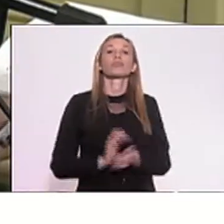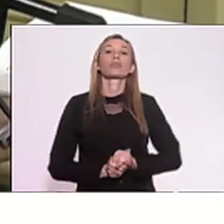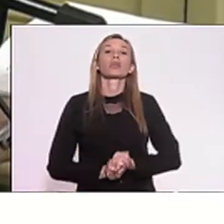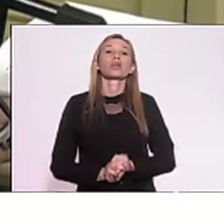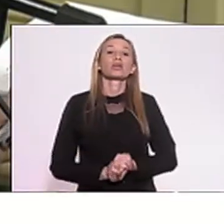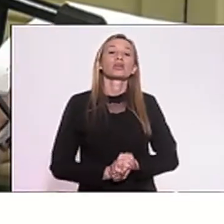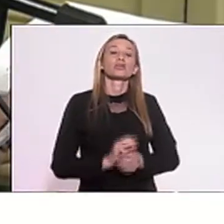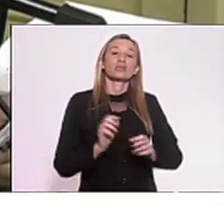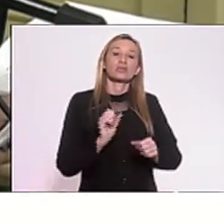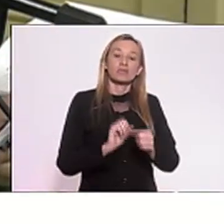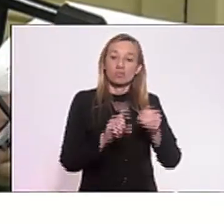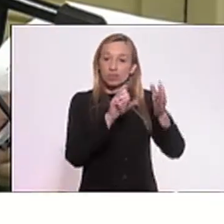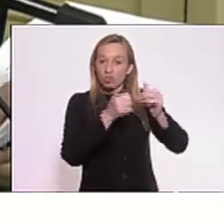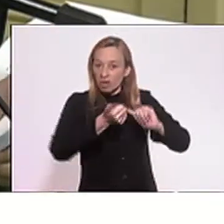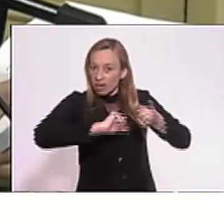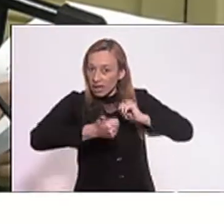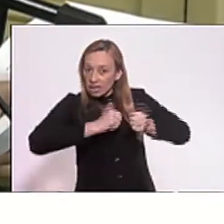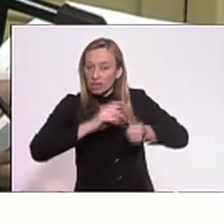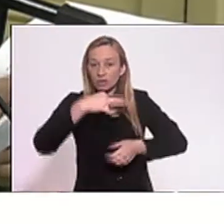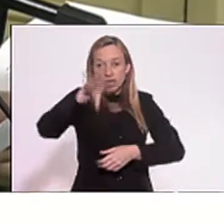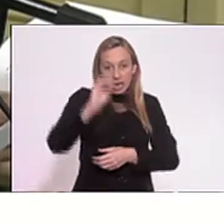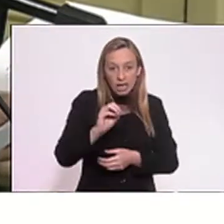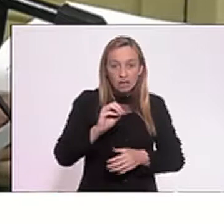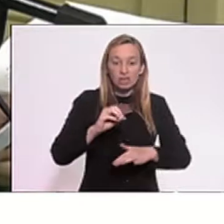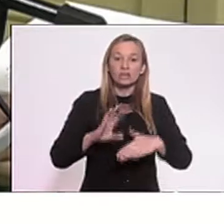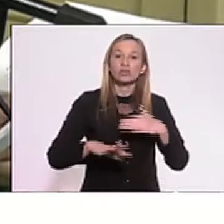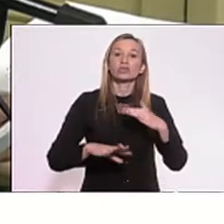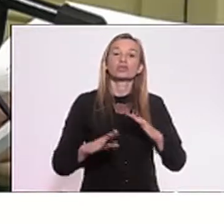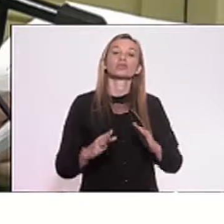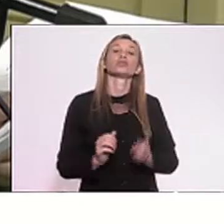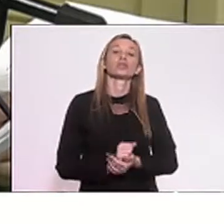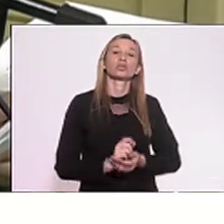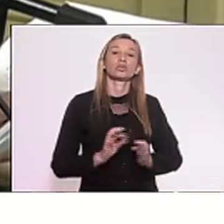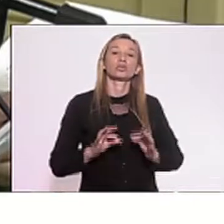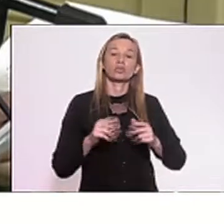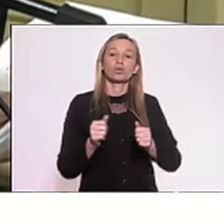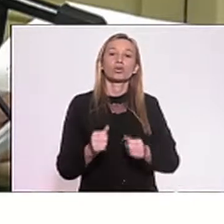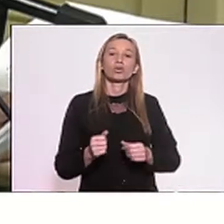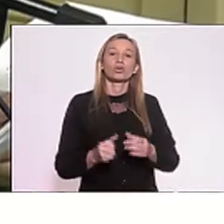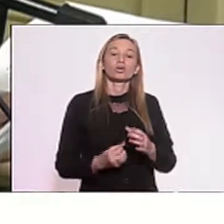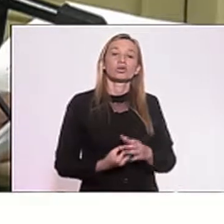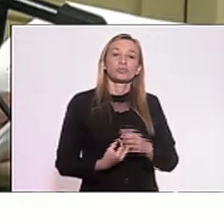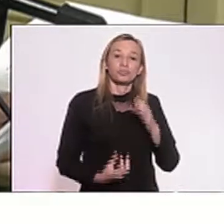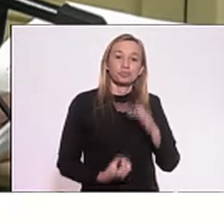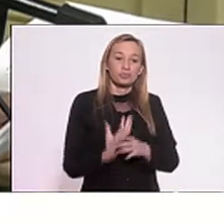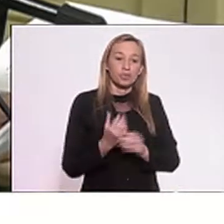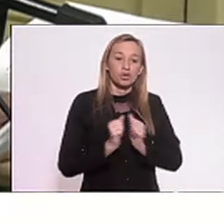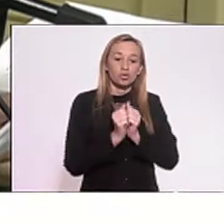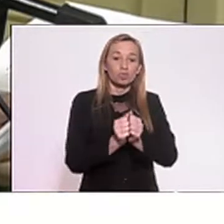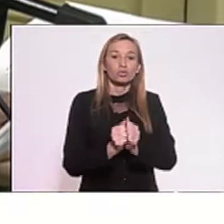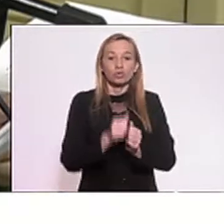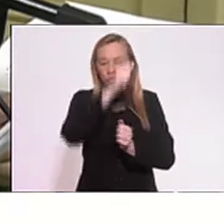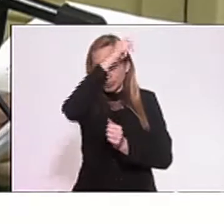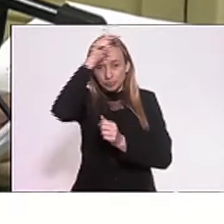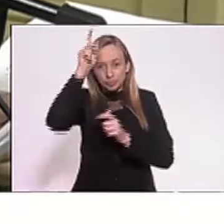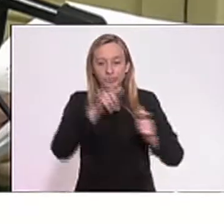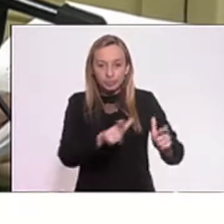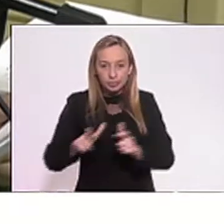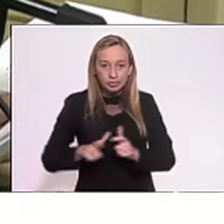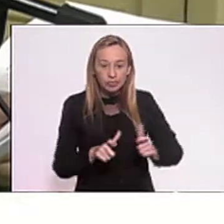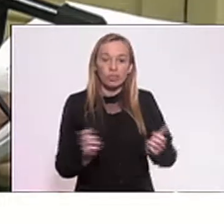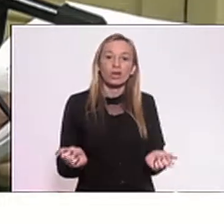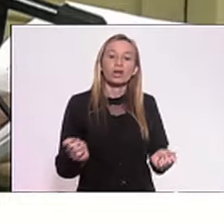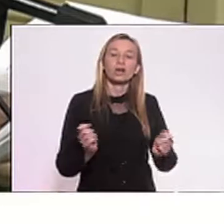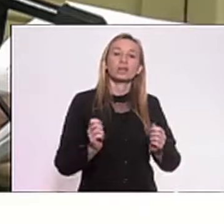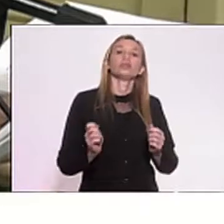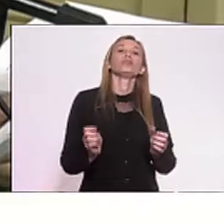Realizar uma avaliação técnica dos egressos de residência médica. Promover em conjunto com os municípios, com o município, a